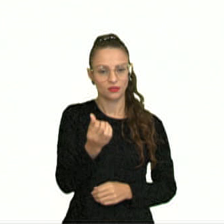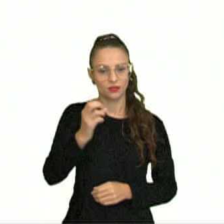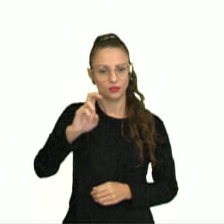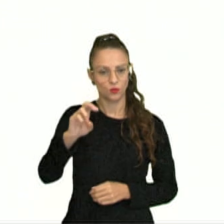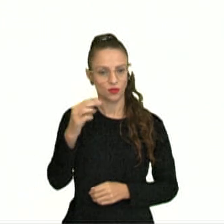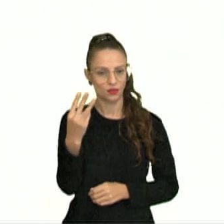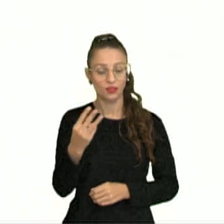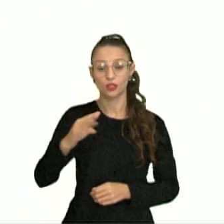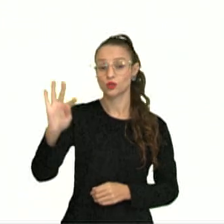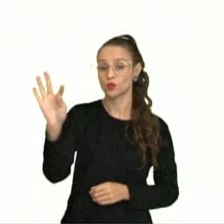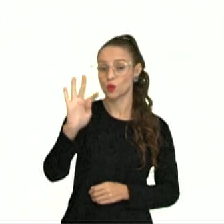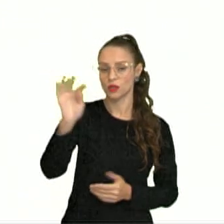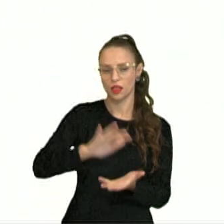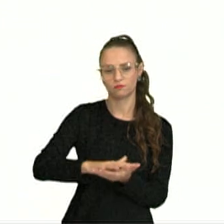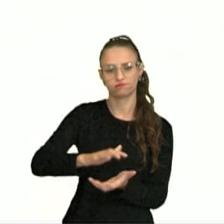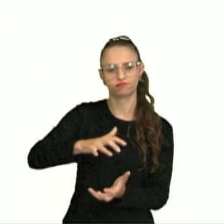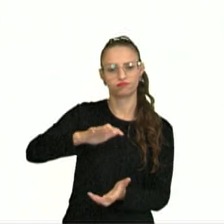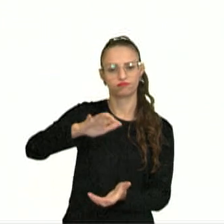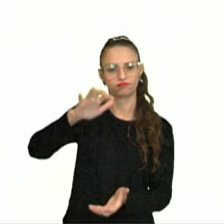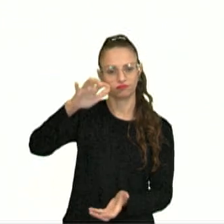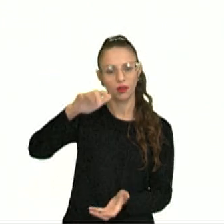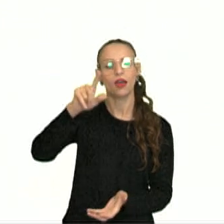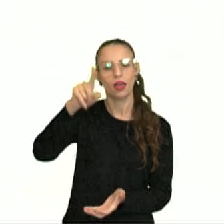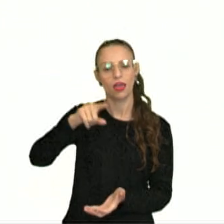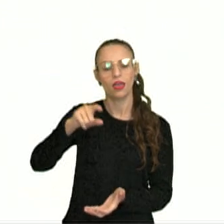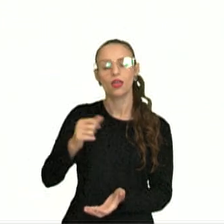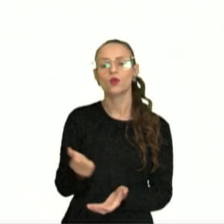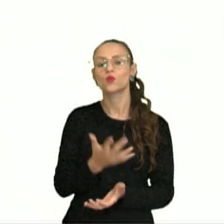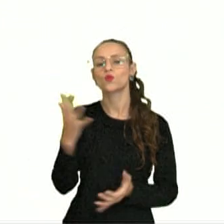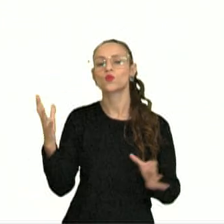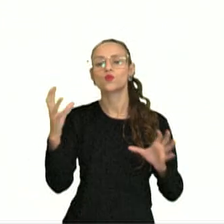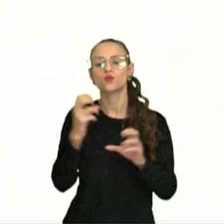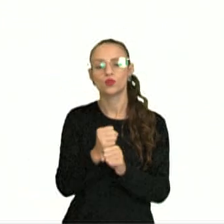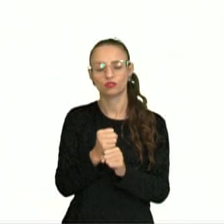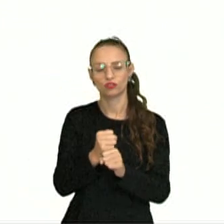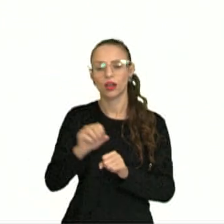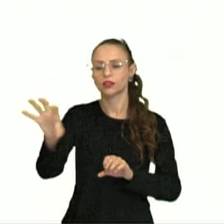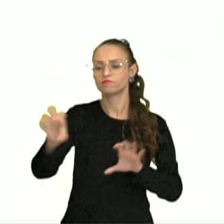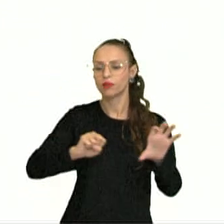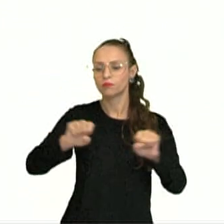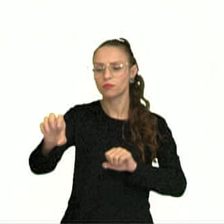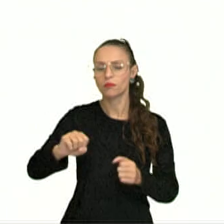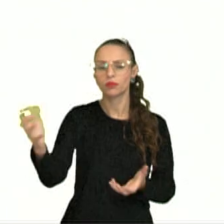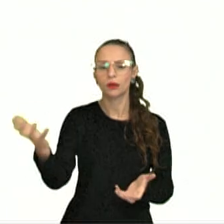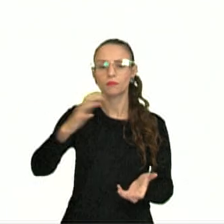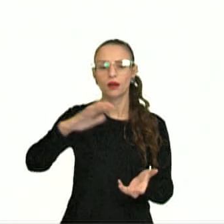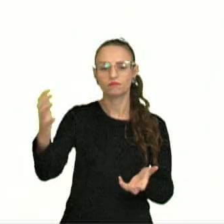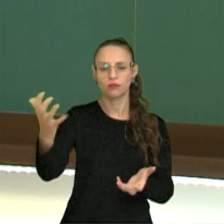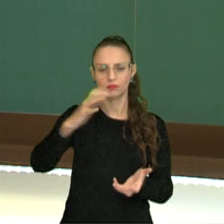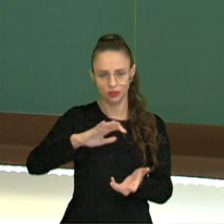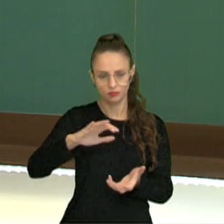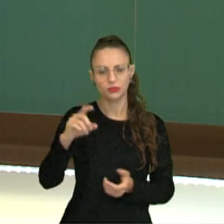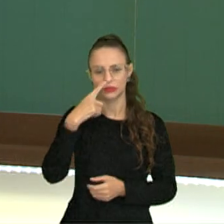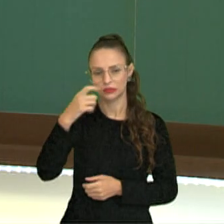653 toneladas foi a quantidade ali recolhida no dia 1º de janeiro, certo?